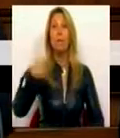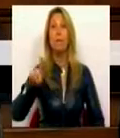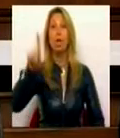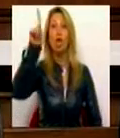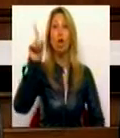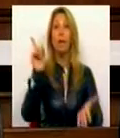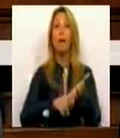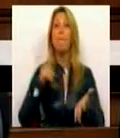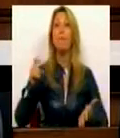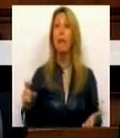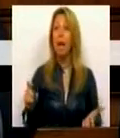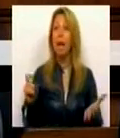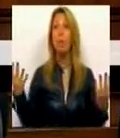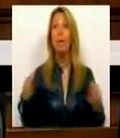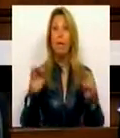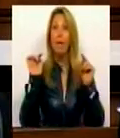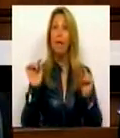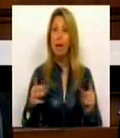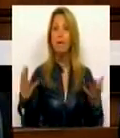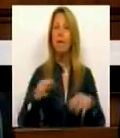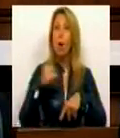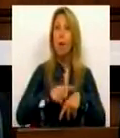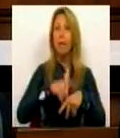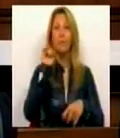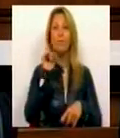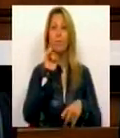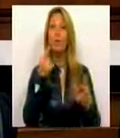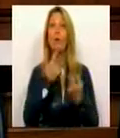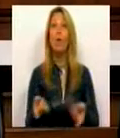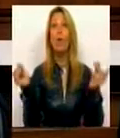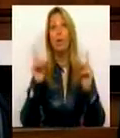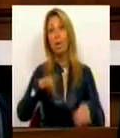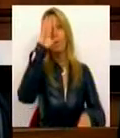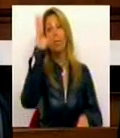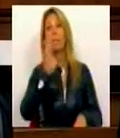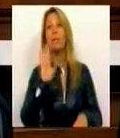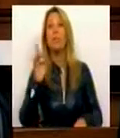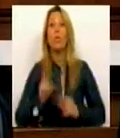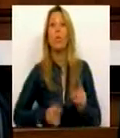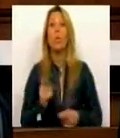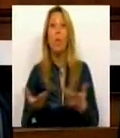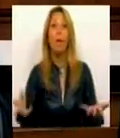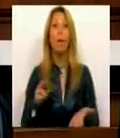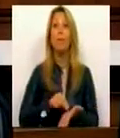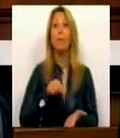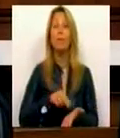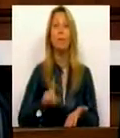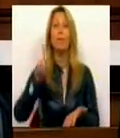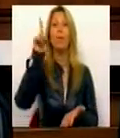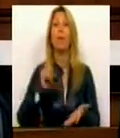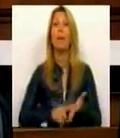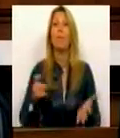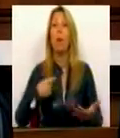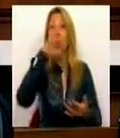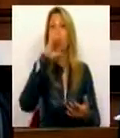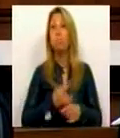e esse vai ser um momento importante, mais uma vez, para saber qual vai ser a posição norte-americana, não sei